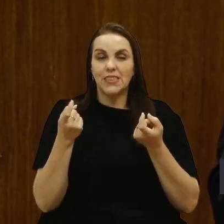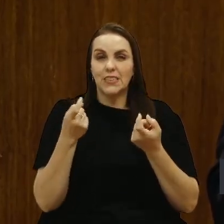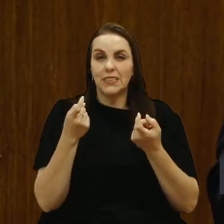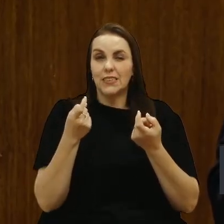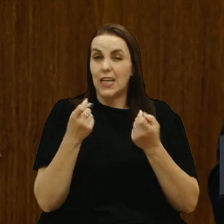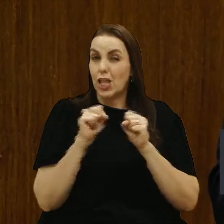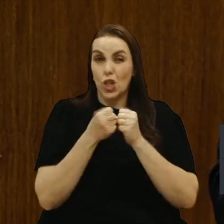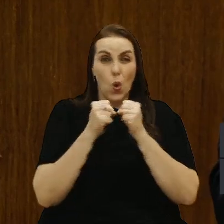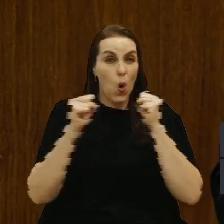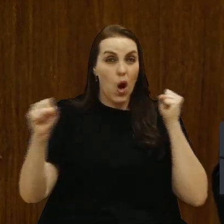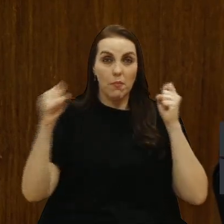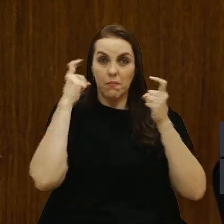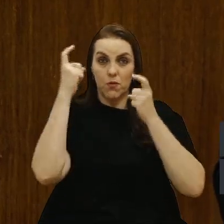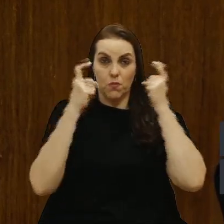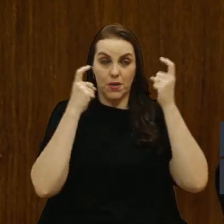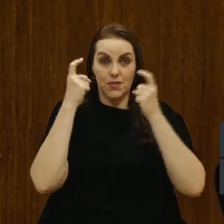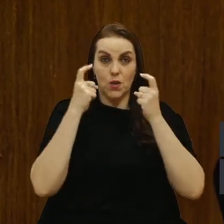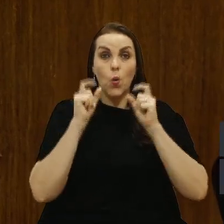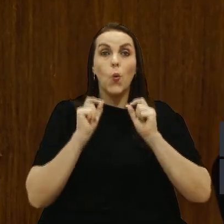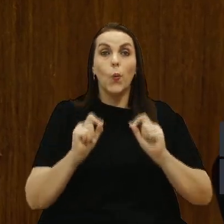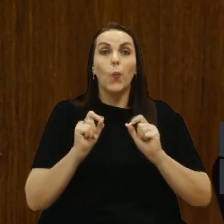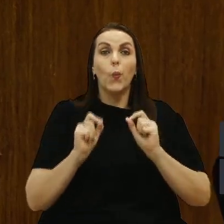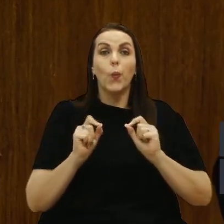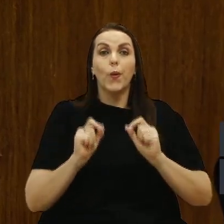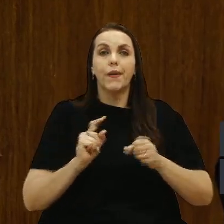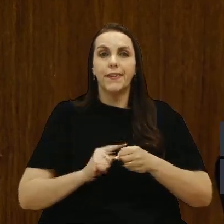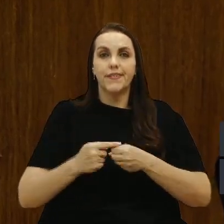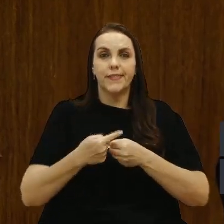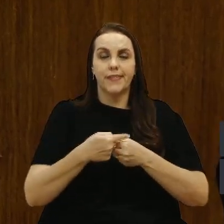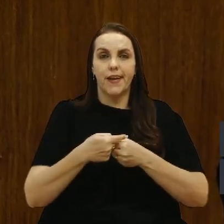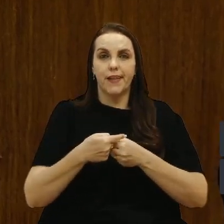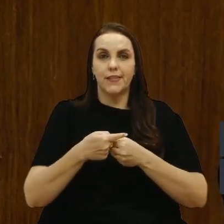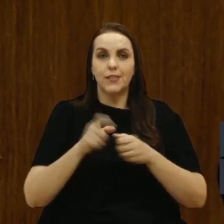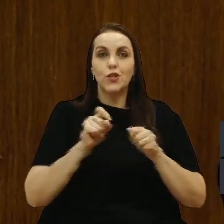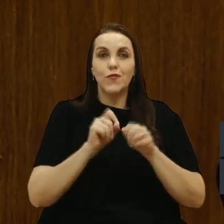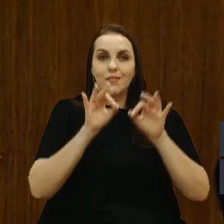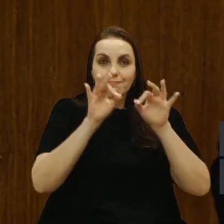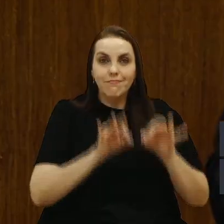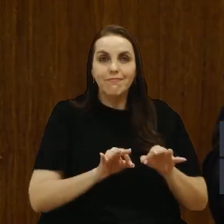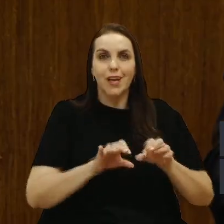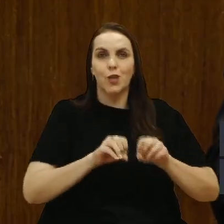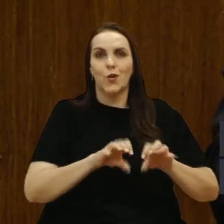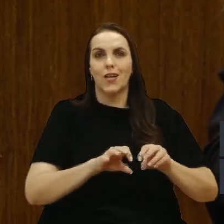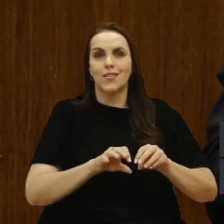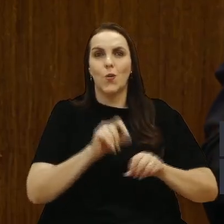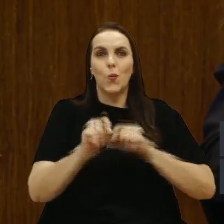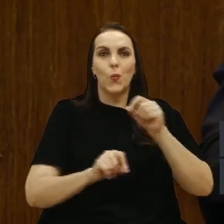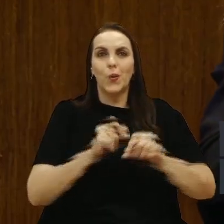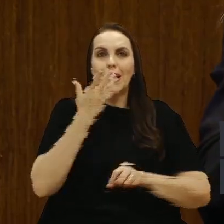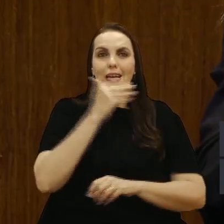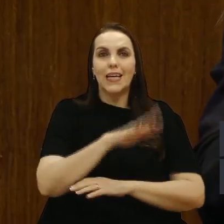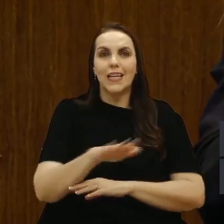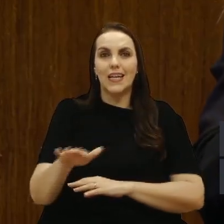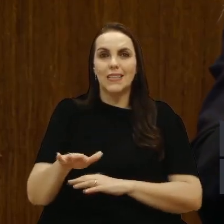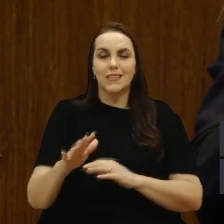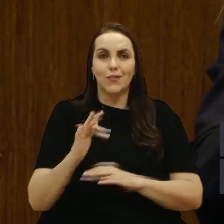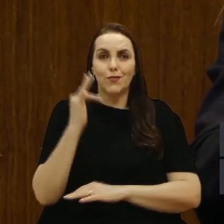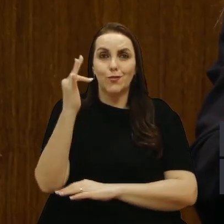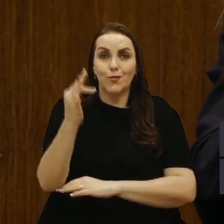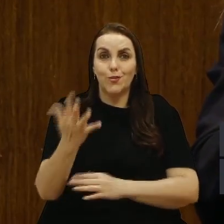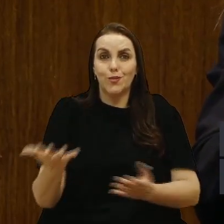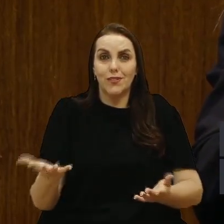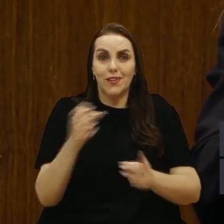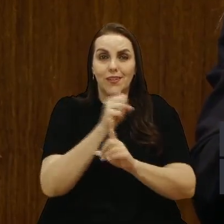gigante é que o que vai ser da nossa cidade se nós não investirmos em educação? O que vai ser das nossas crianças? Nós estamos criando